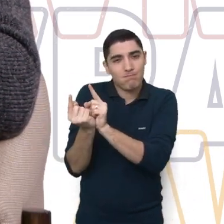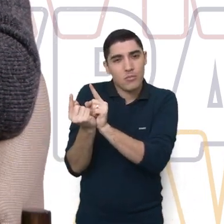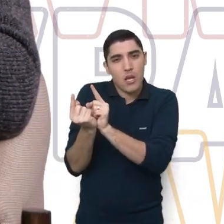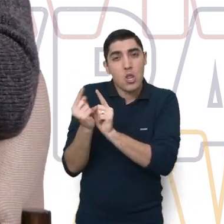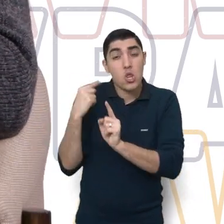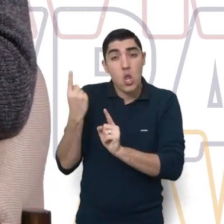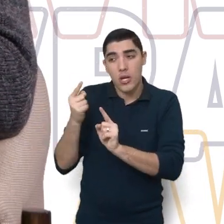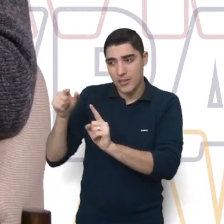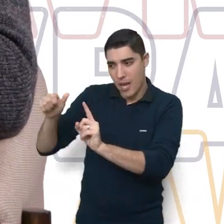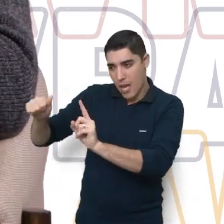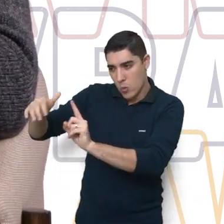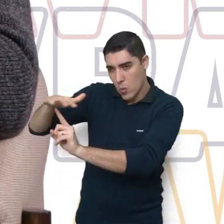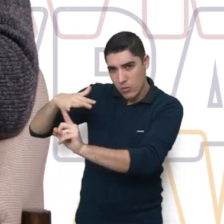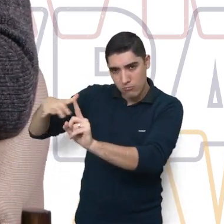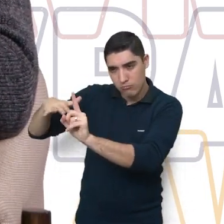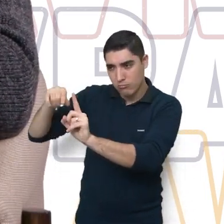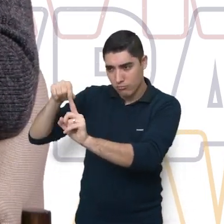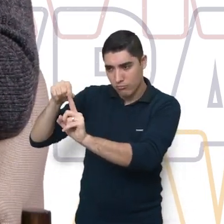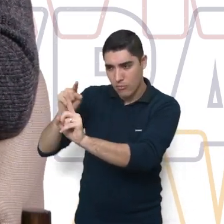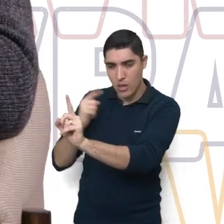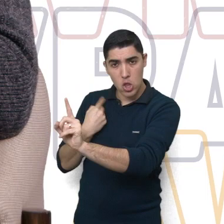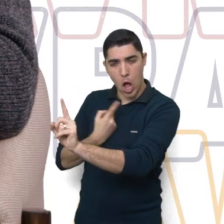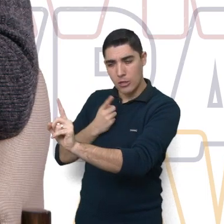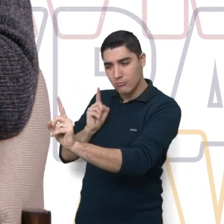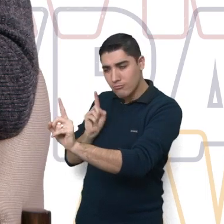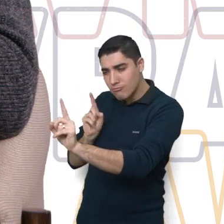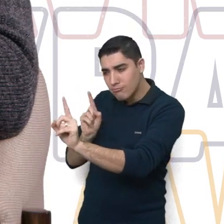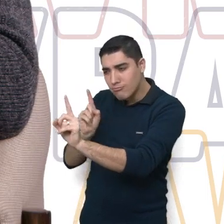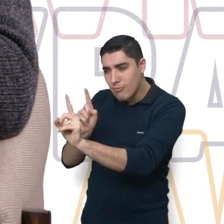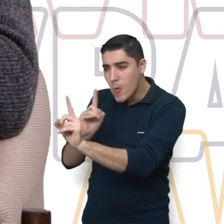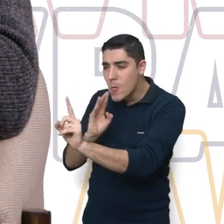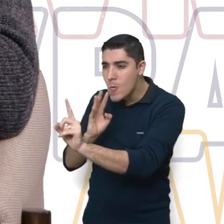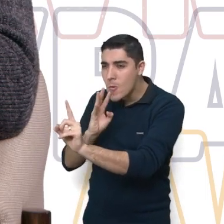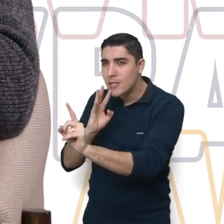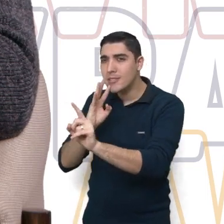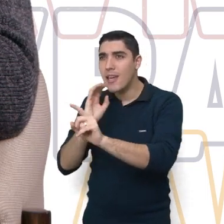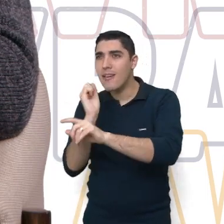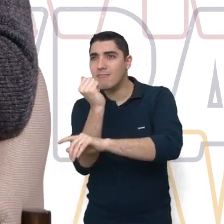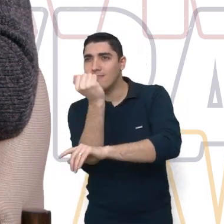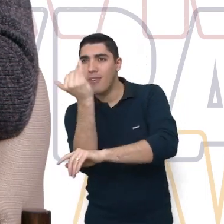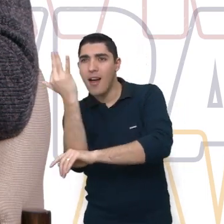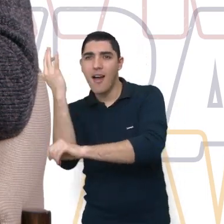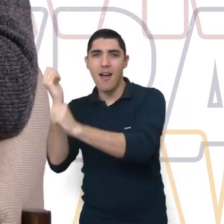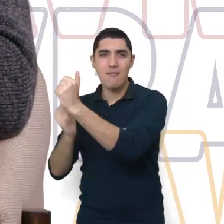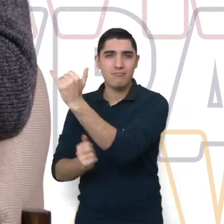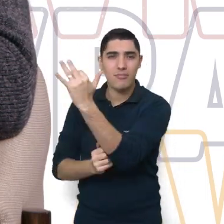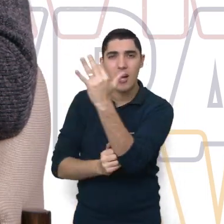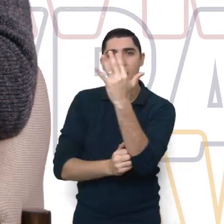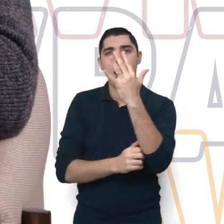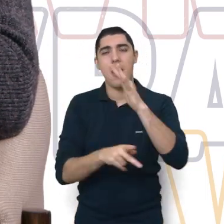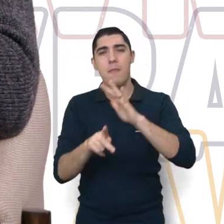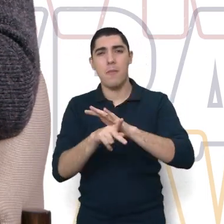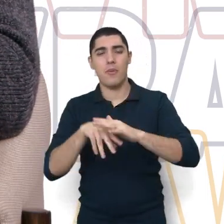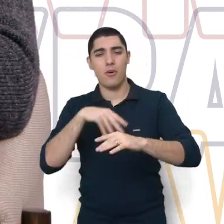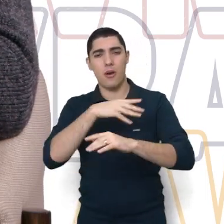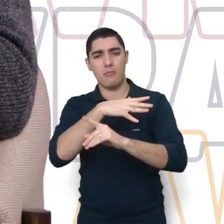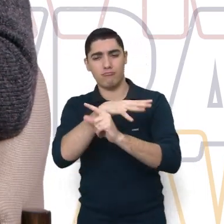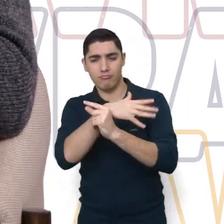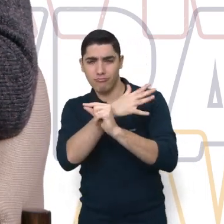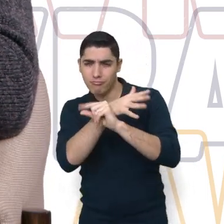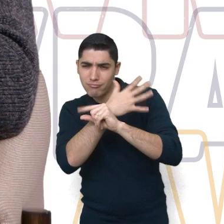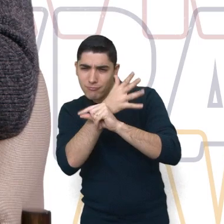gente tem que aproximar ela tem que aproximar as questões a fauna a flora